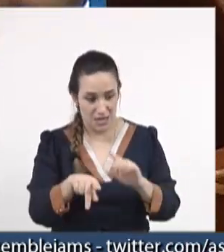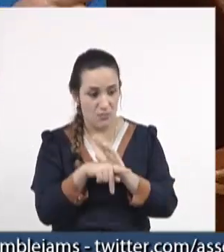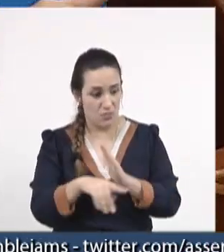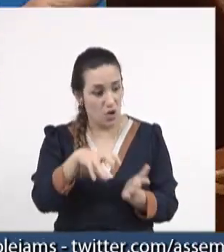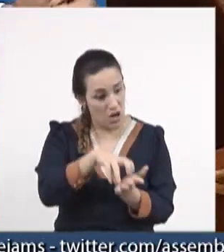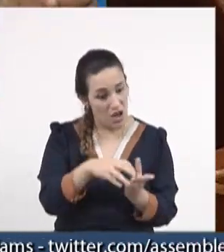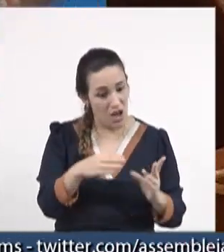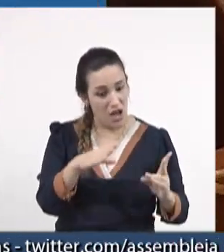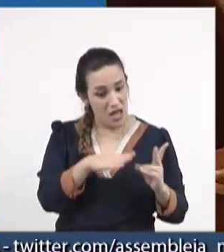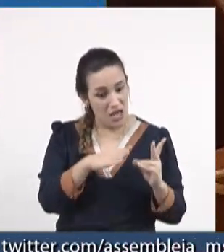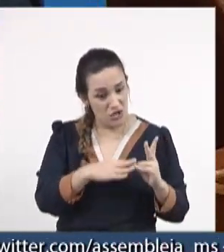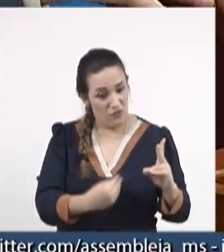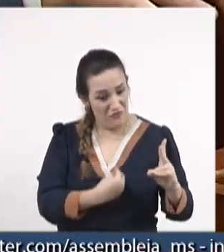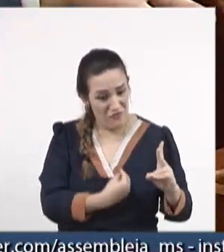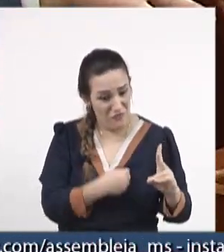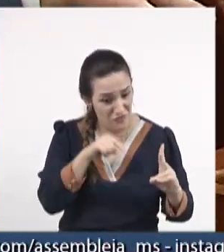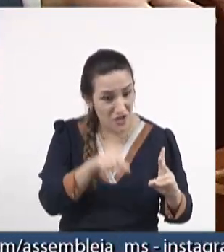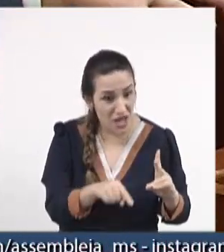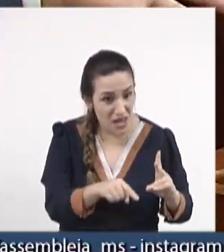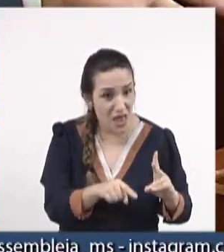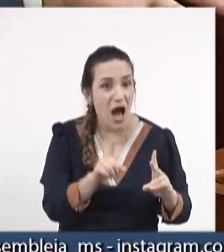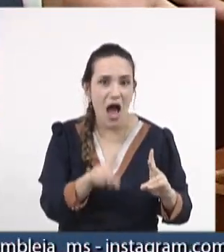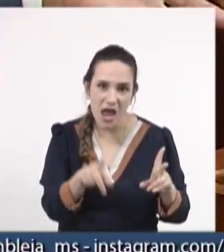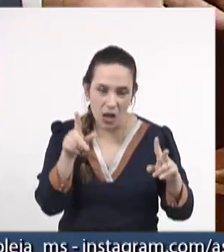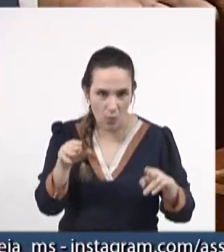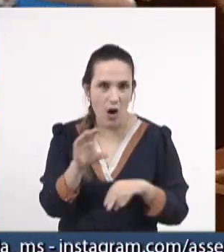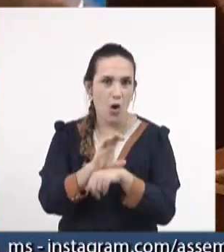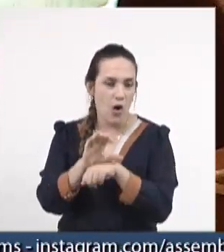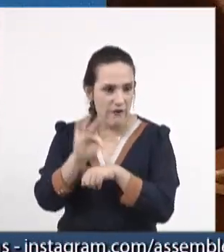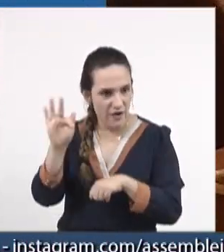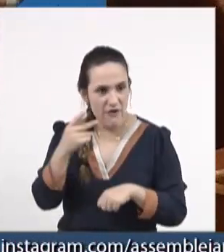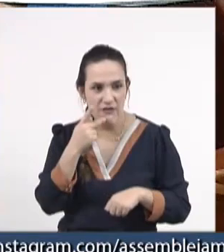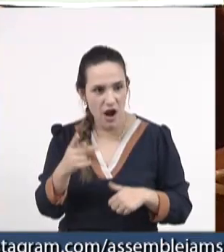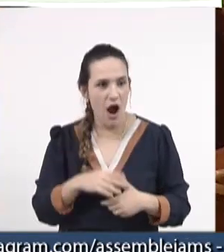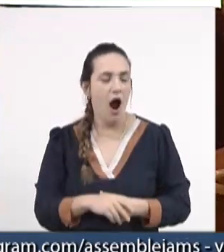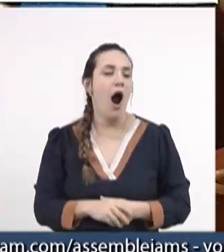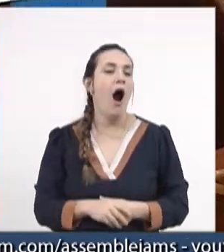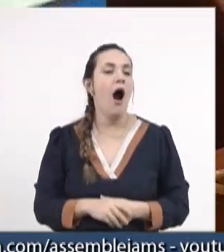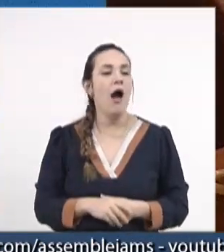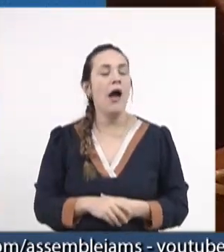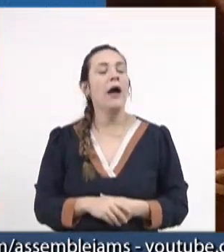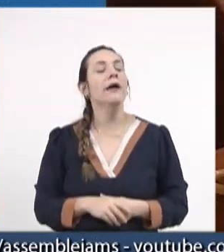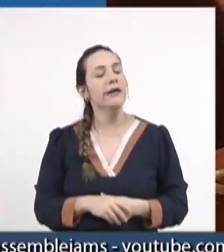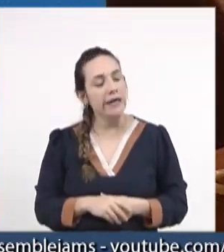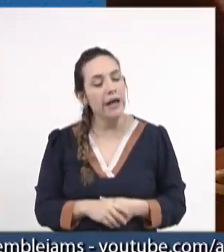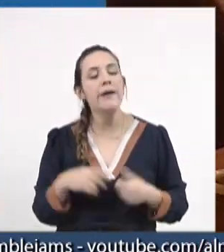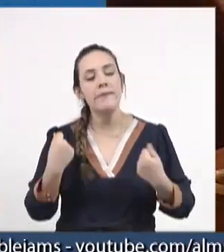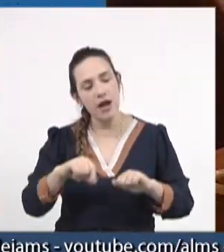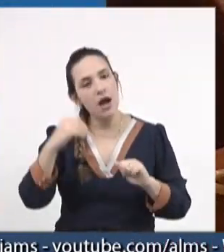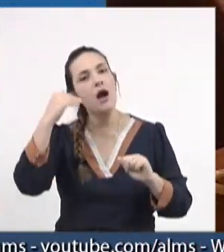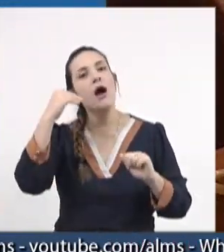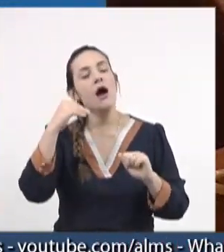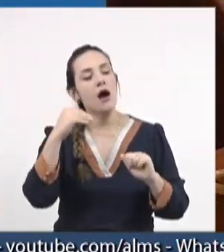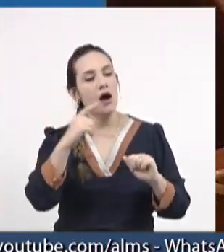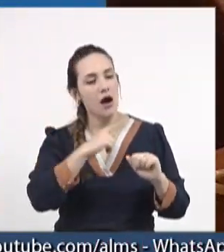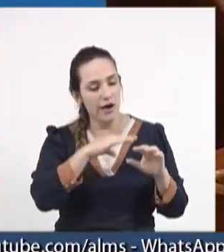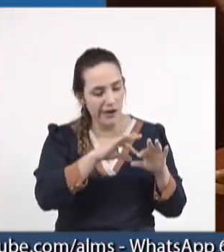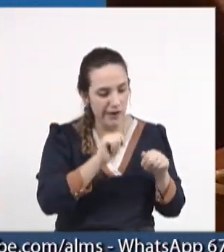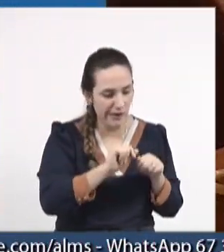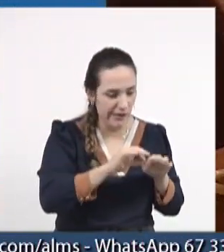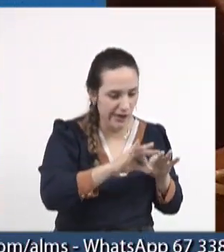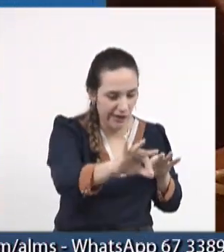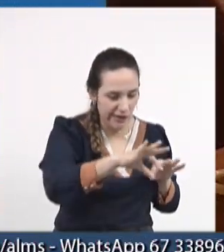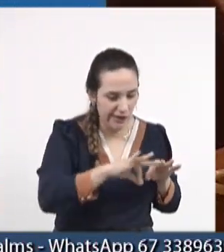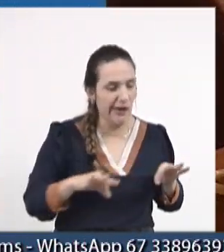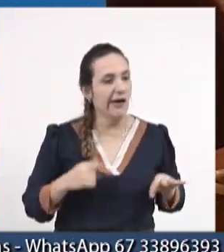estivesse presente, que foi o que foi dito em 88, e está escrito na Constituição, tem 5 anos para demarcar.